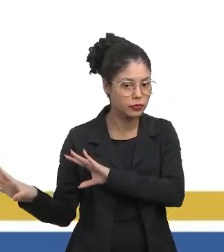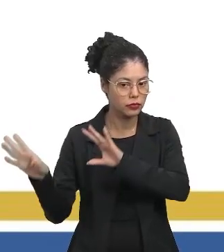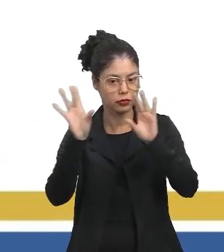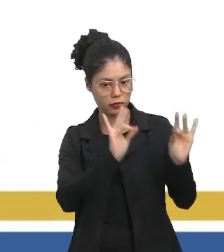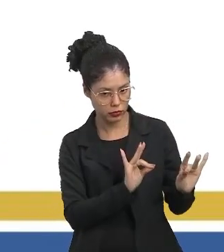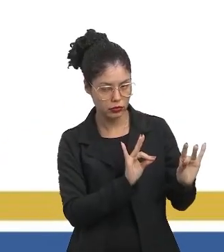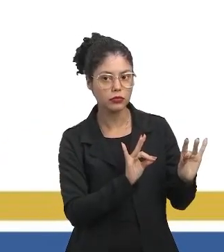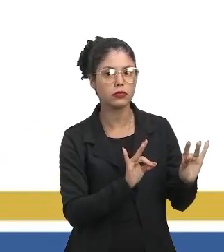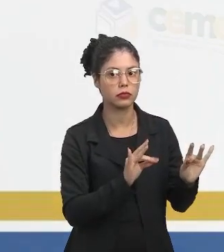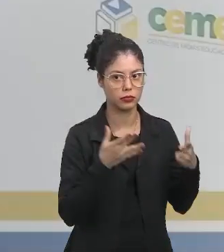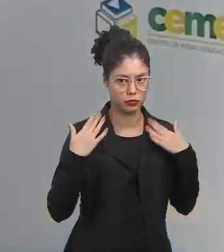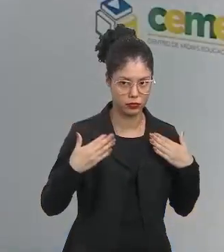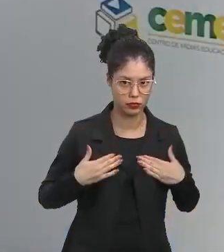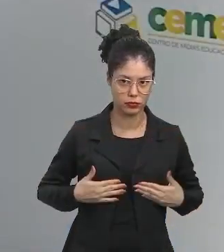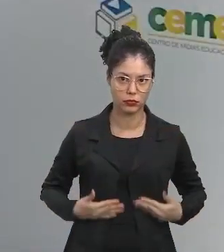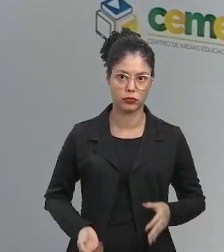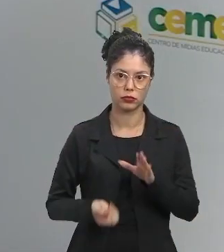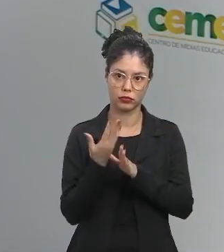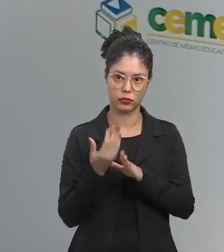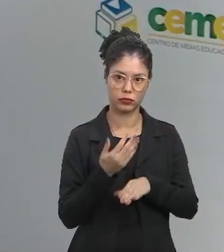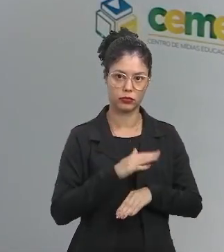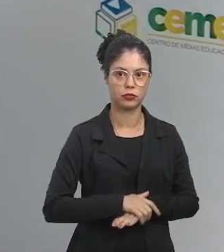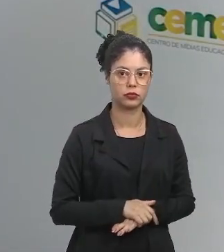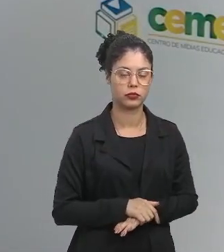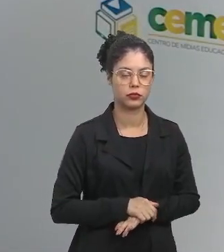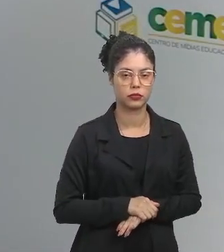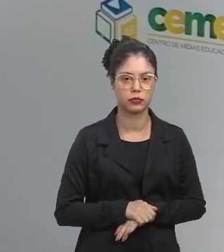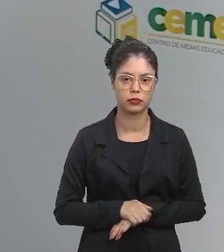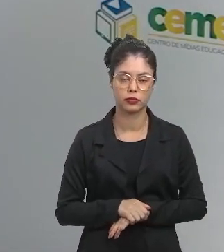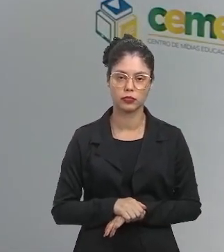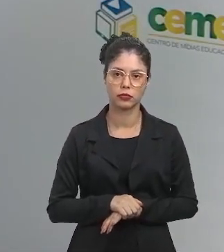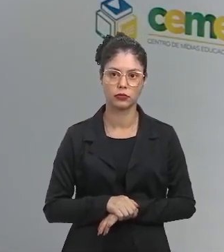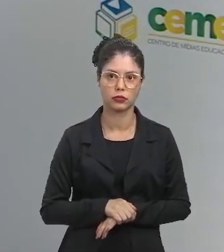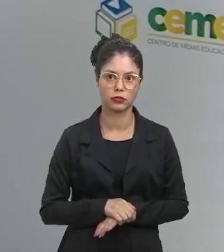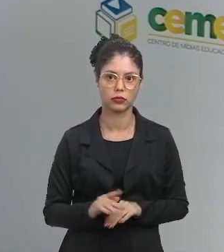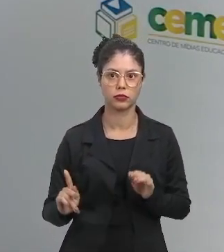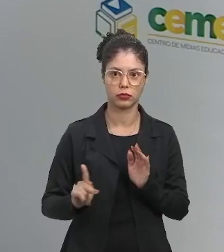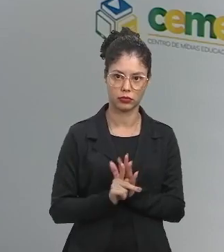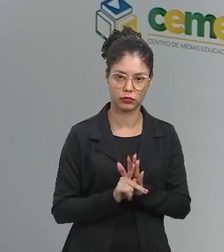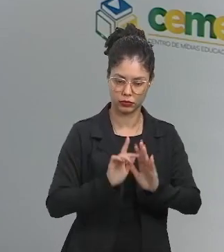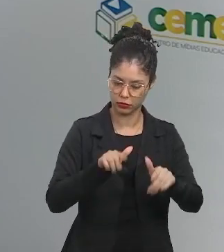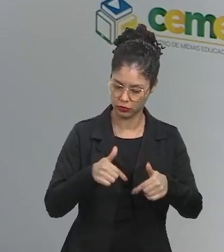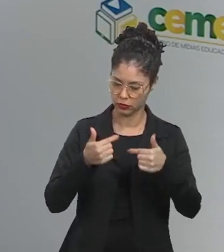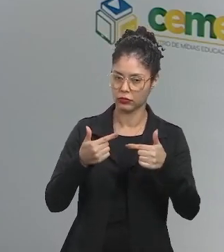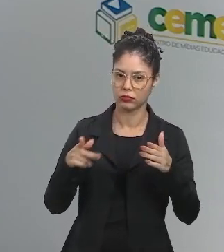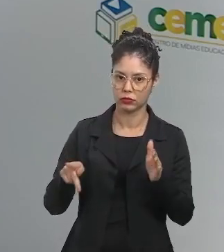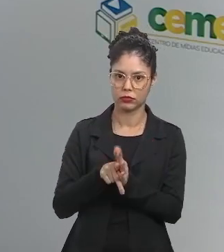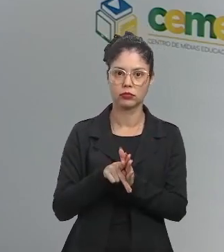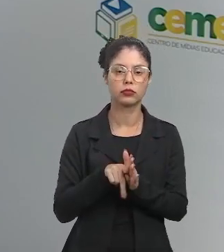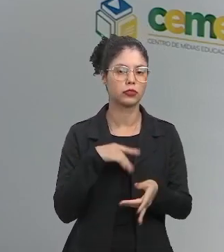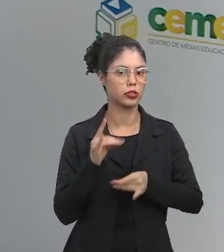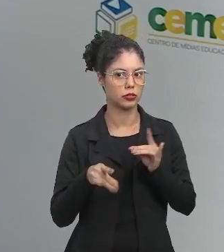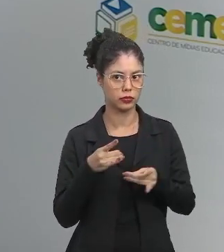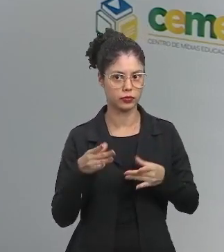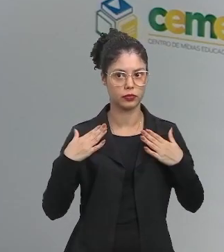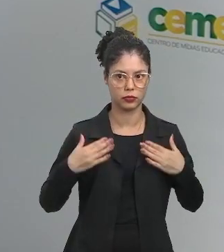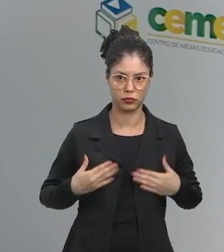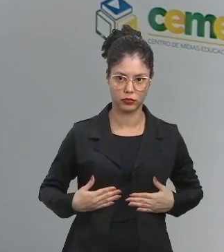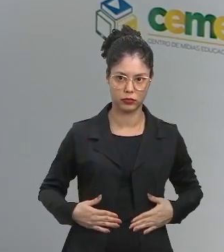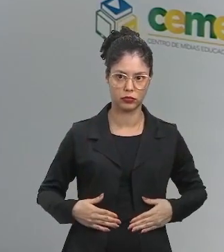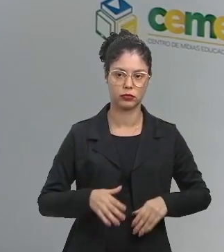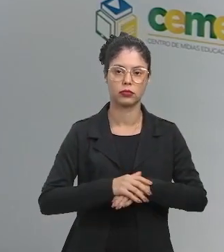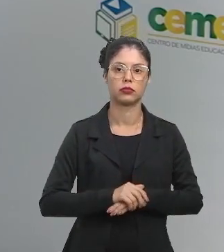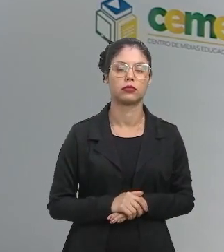que o corpo produza a proteína adequada, ou a proteína que esteja naquela sequência